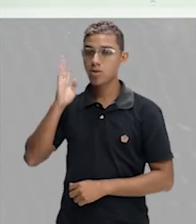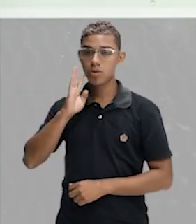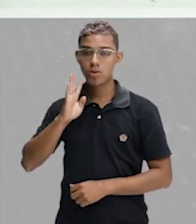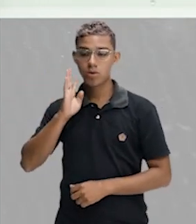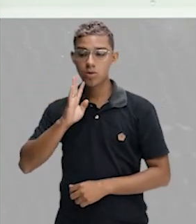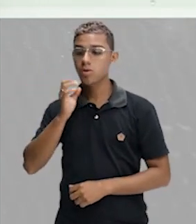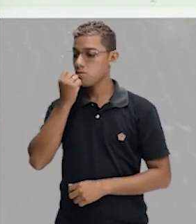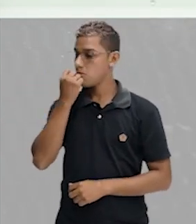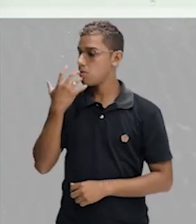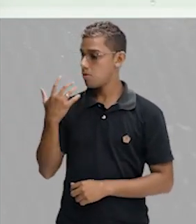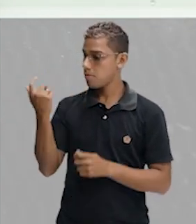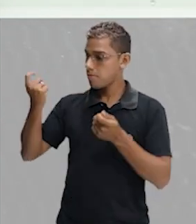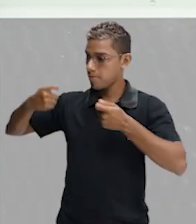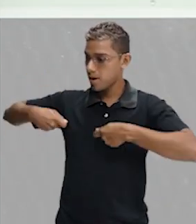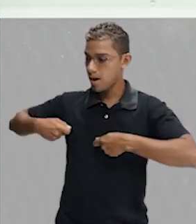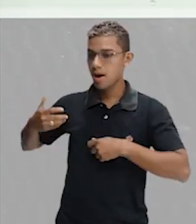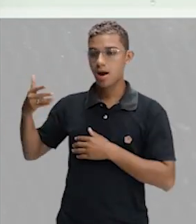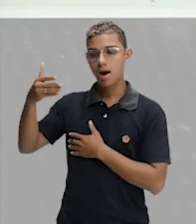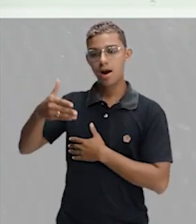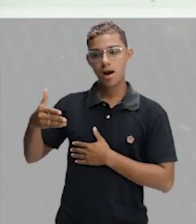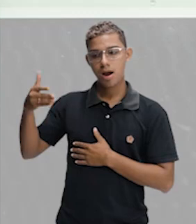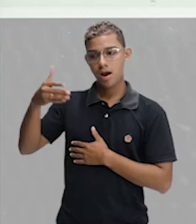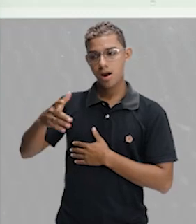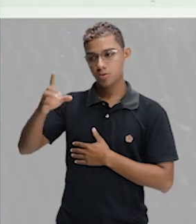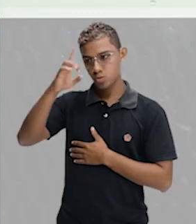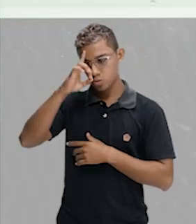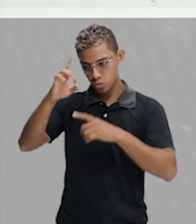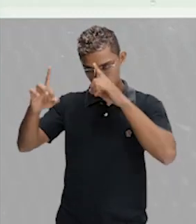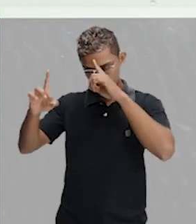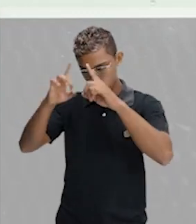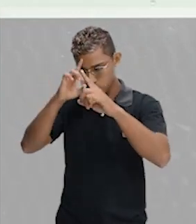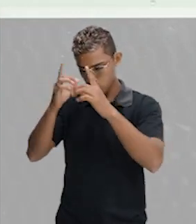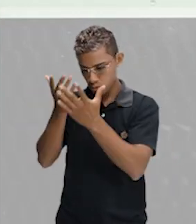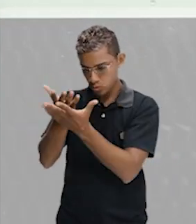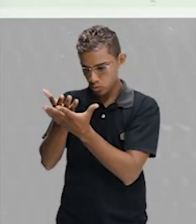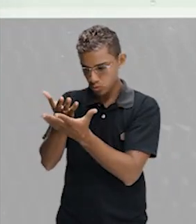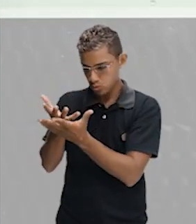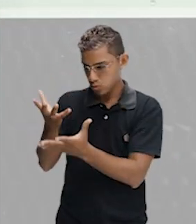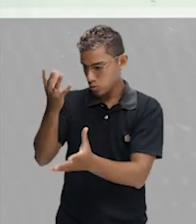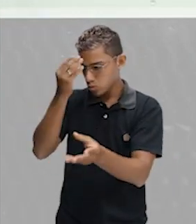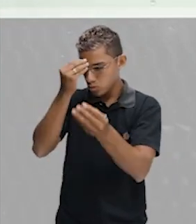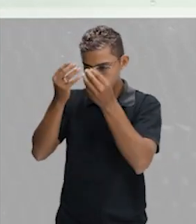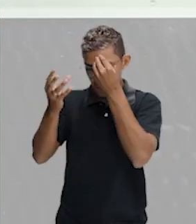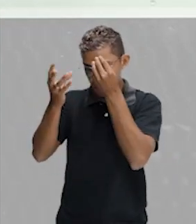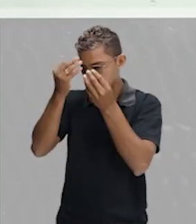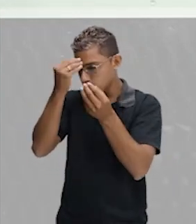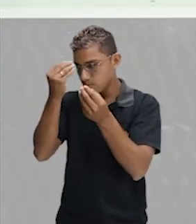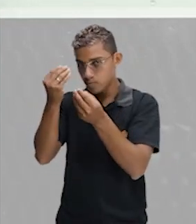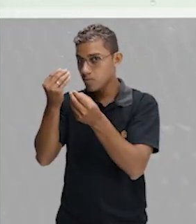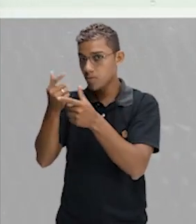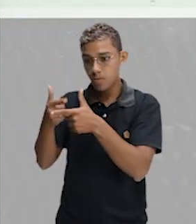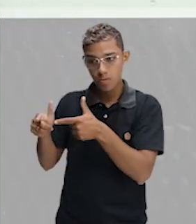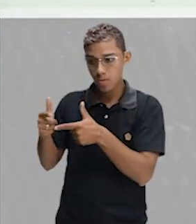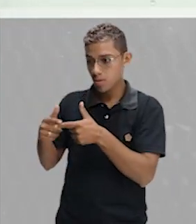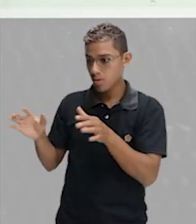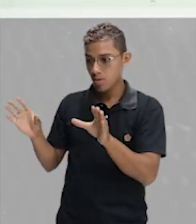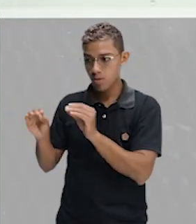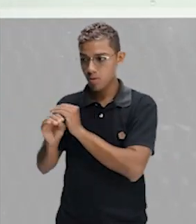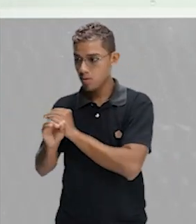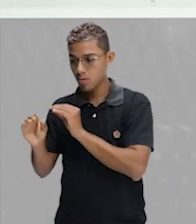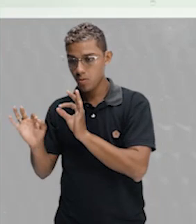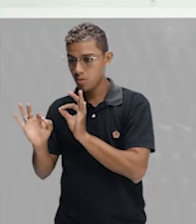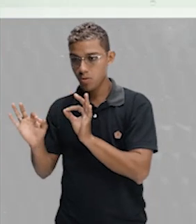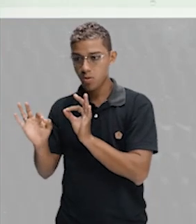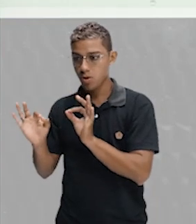aula diariamente né para que a gente não não tenha prejuízo aí no conteúdo né então isso vai continuar hoje falando de